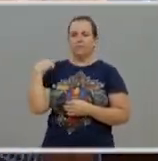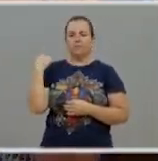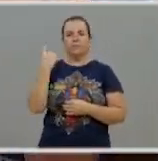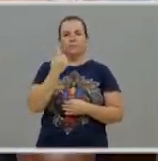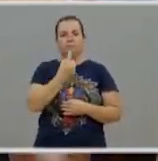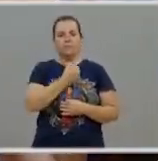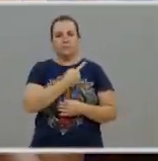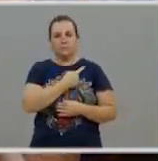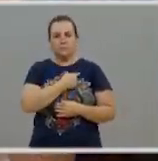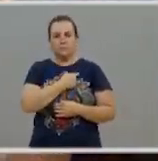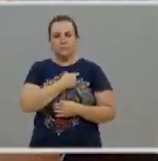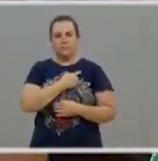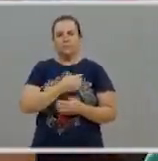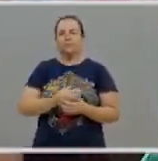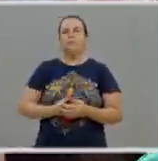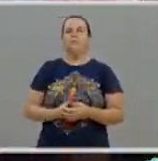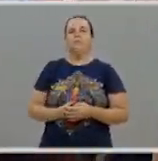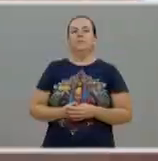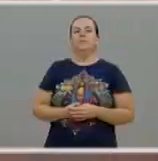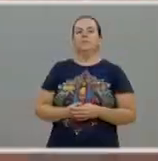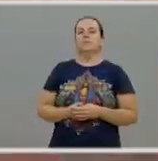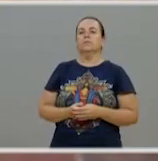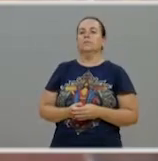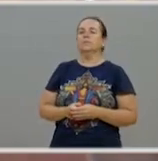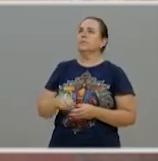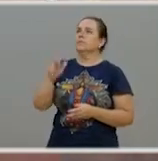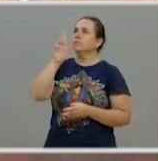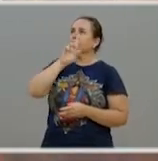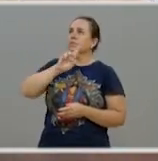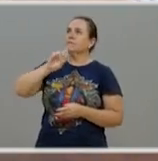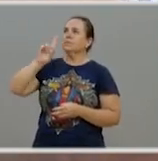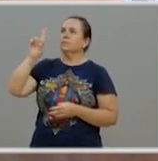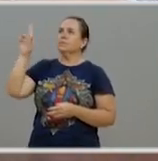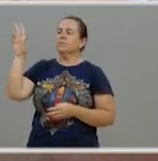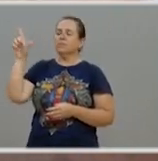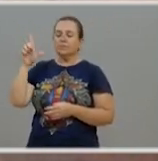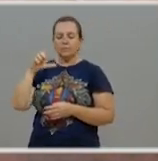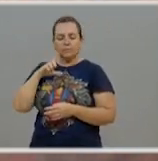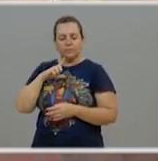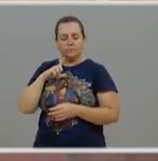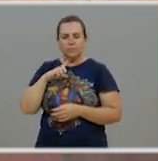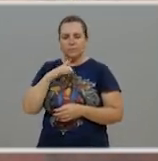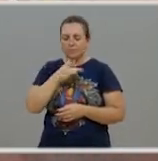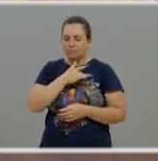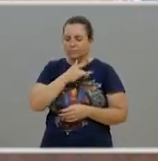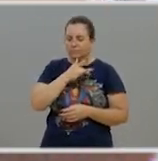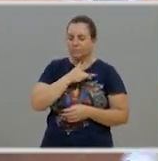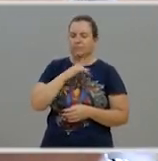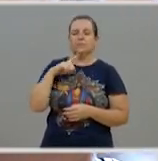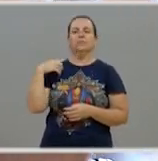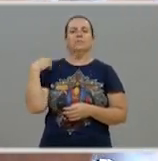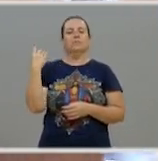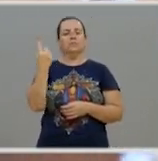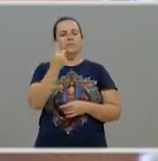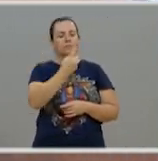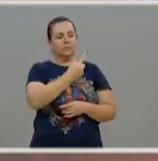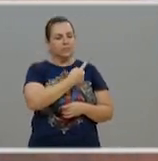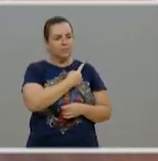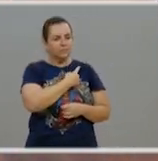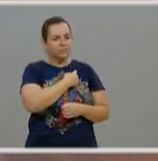Piedade de nós, Senhor,